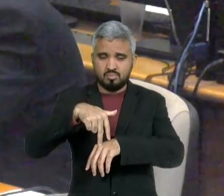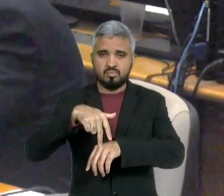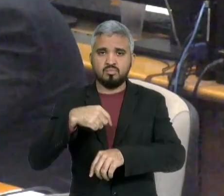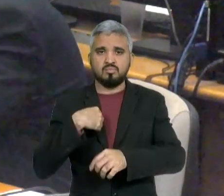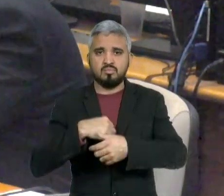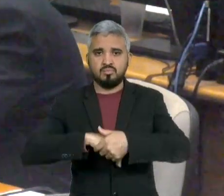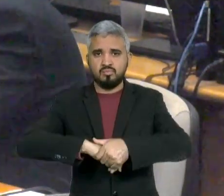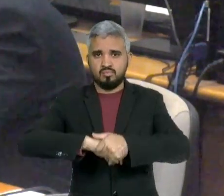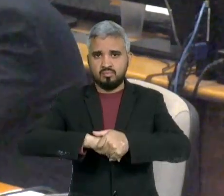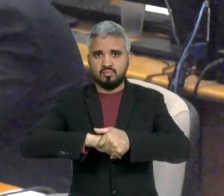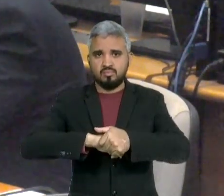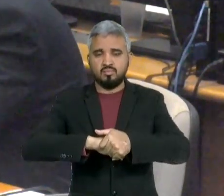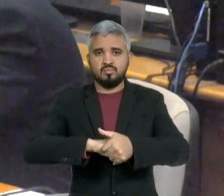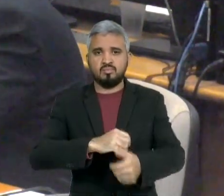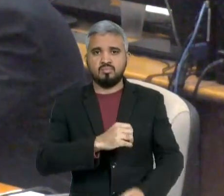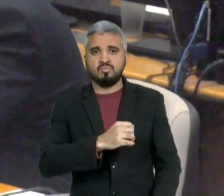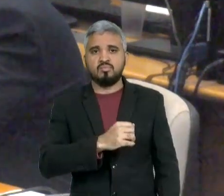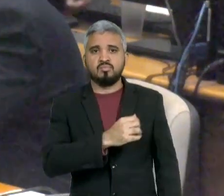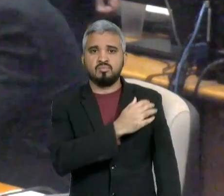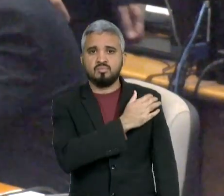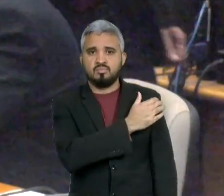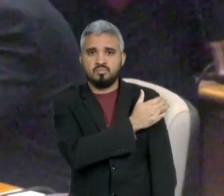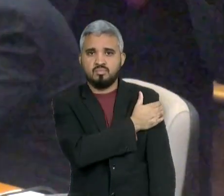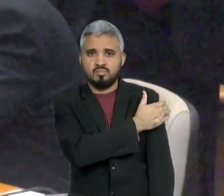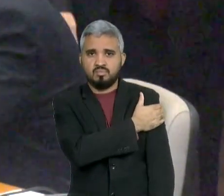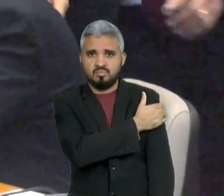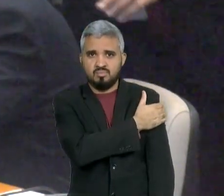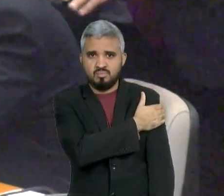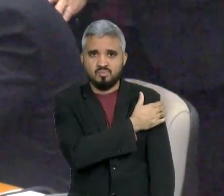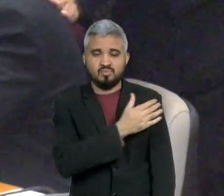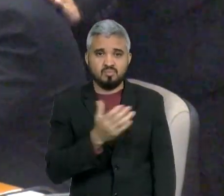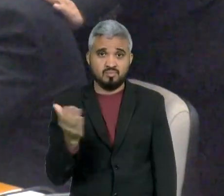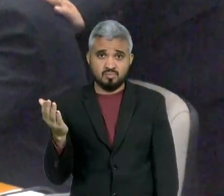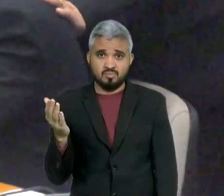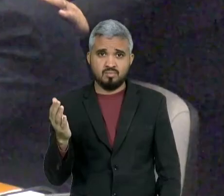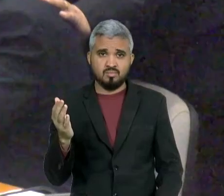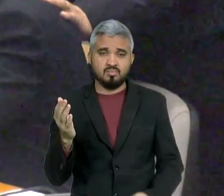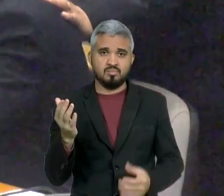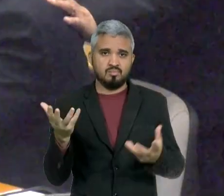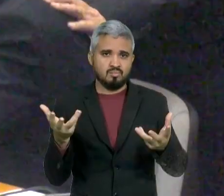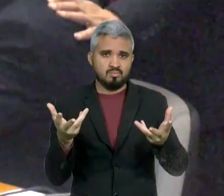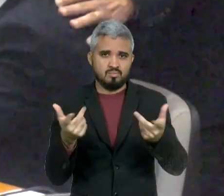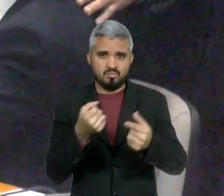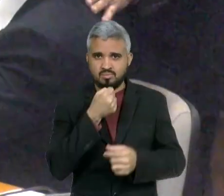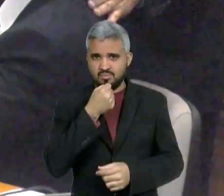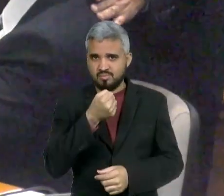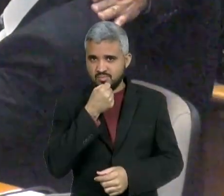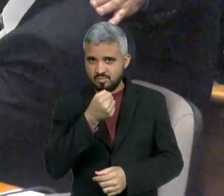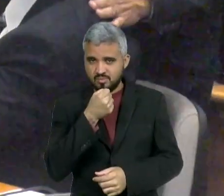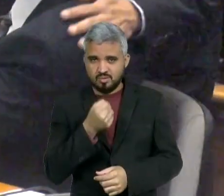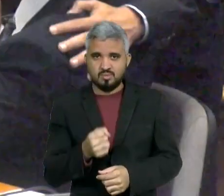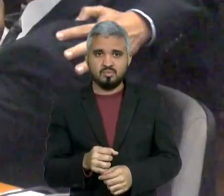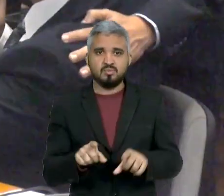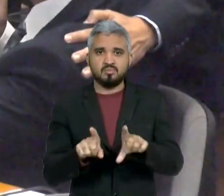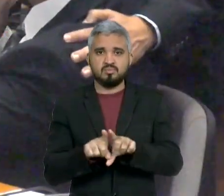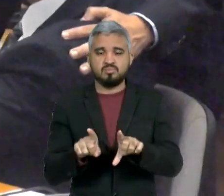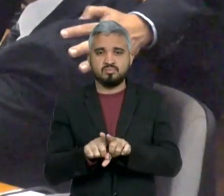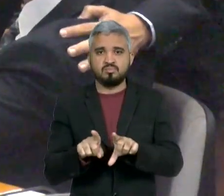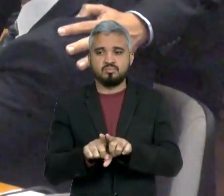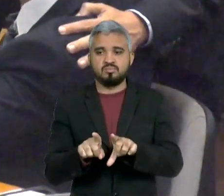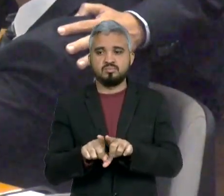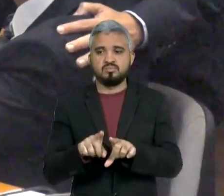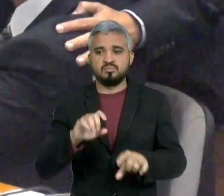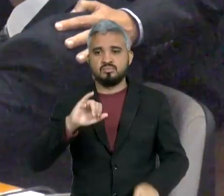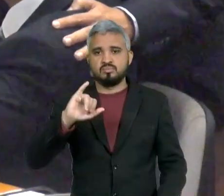Zé Raimundo, dos maiores comunicadores do Estado do Maranhão, dos maiores produtores da cultura do Estado do Maranhão. Cumprimentar também o Dião Coutrinho, meu amigo de longas datas, muito antes de ser